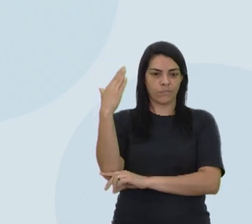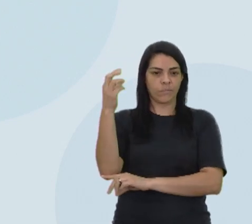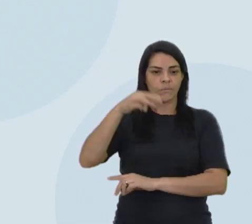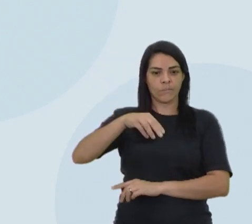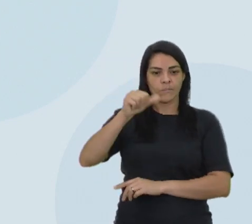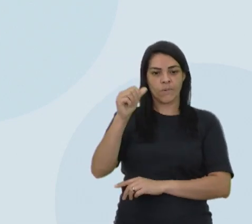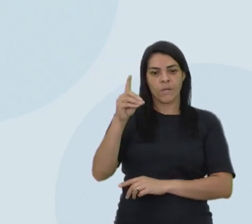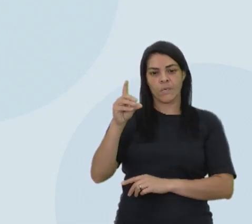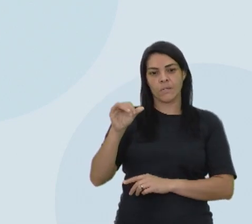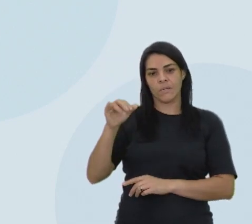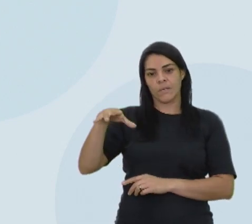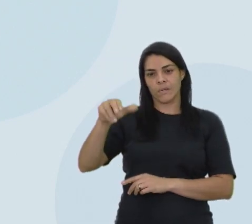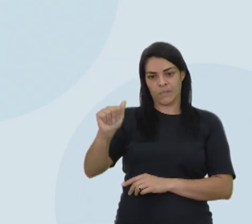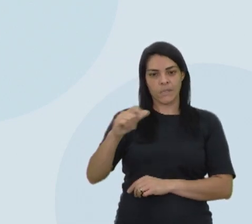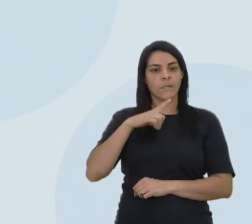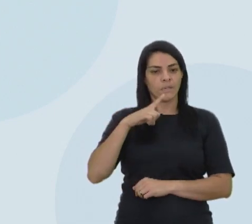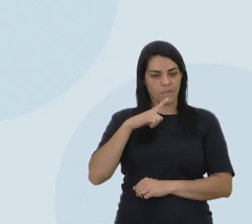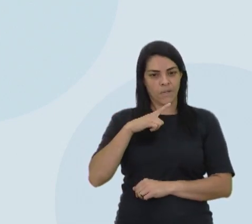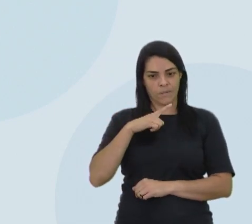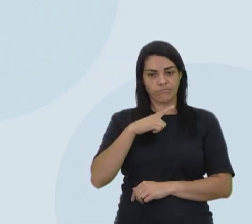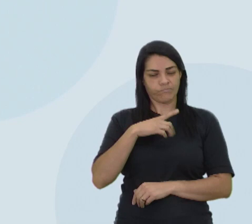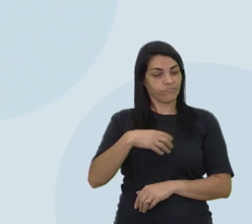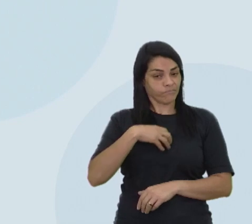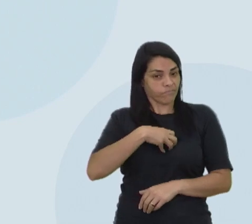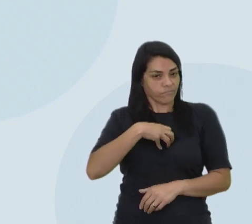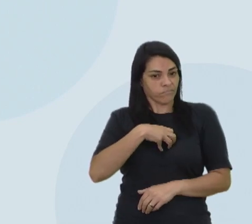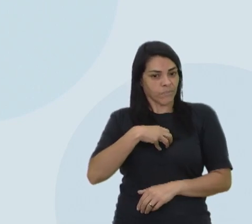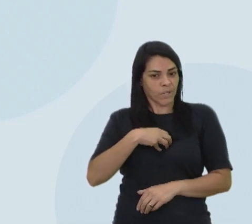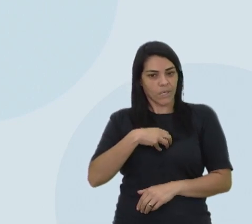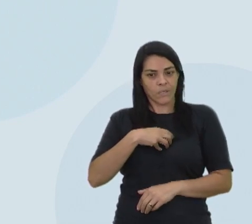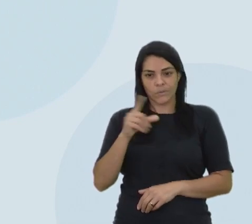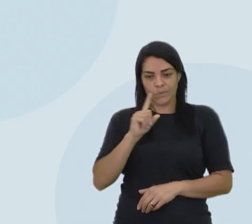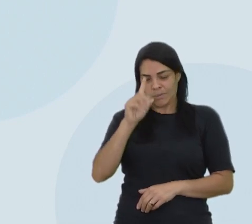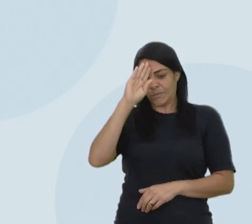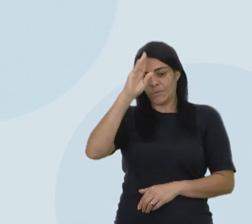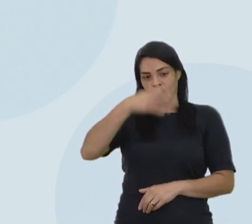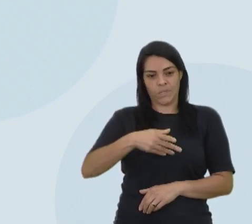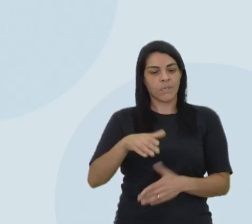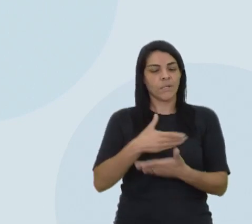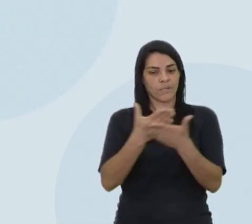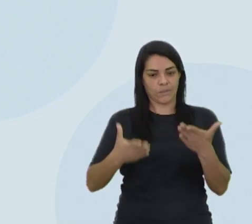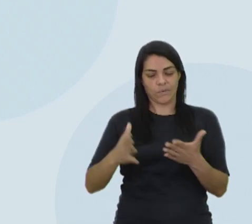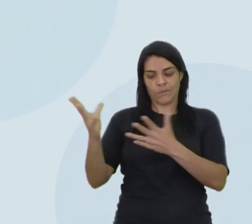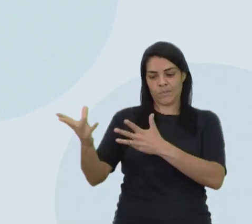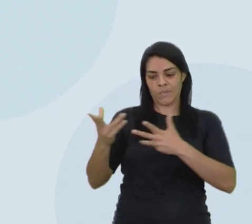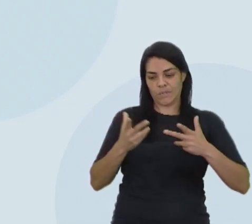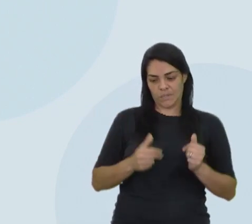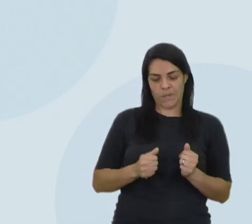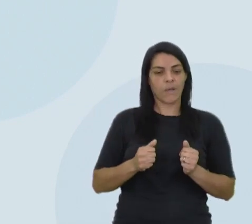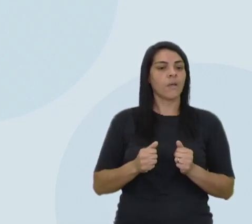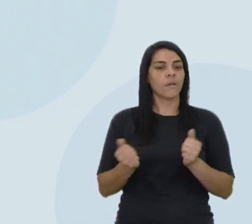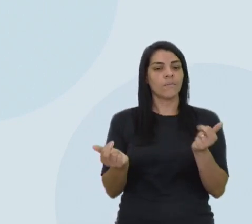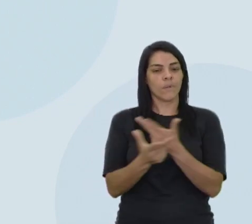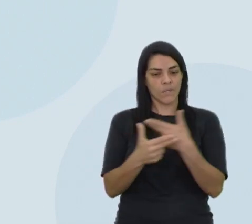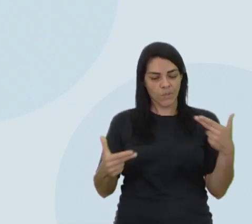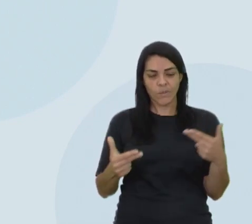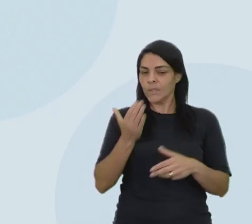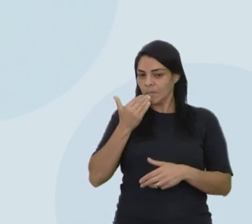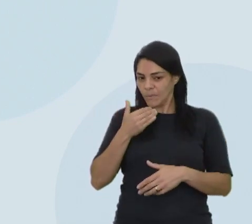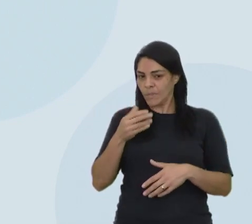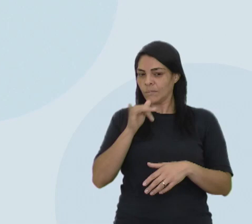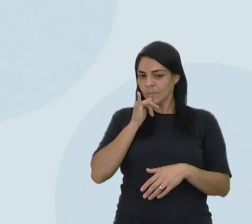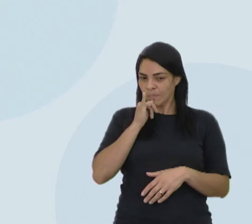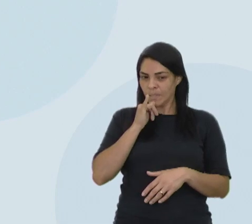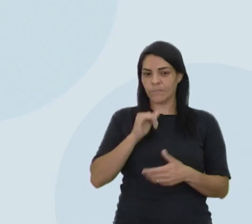uma forma indireta do que a gente recebe da natureza, alimentos e tudo mais. Ou seja, de forma indireta,